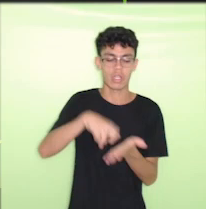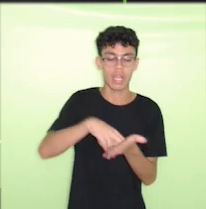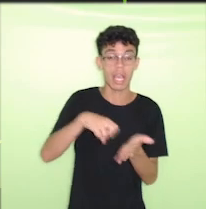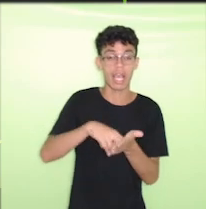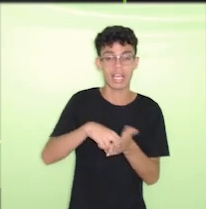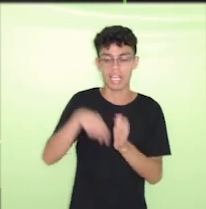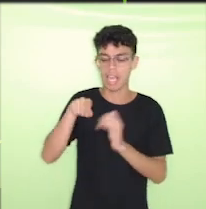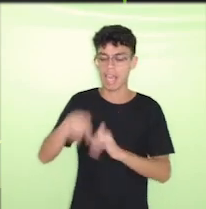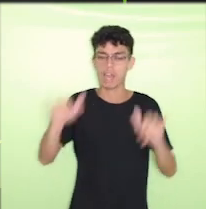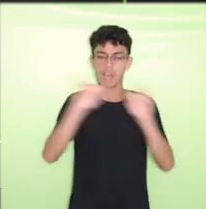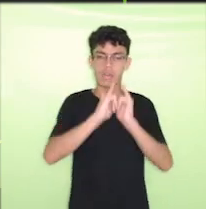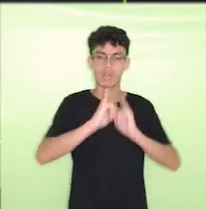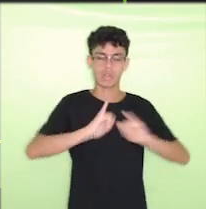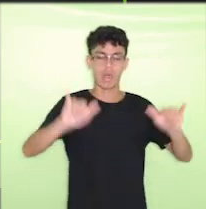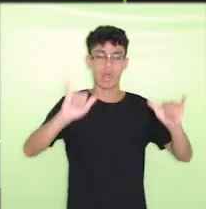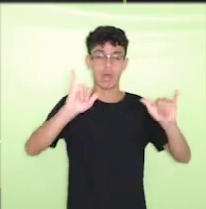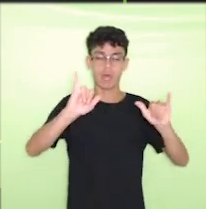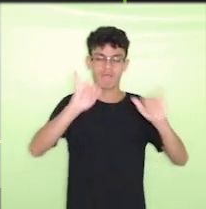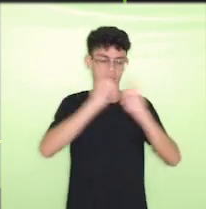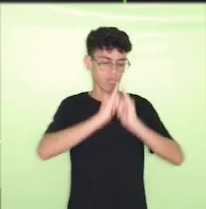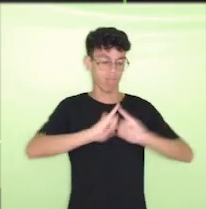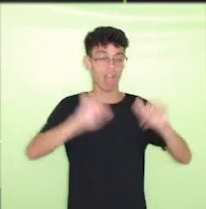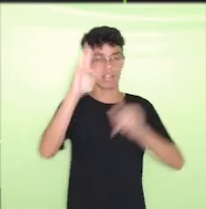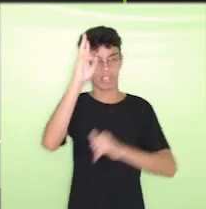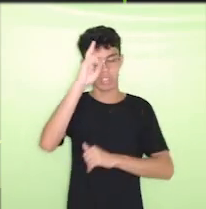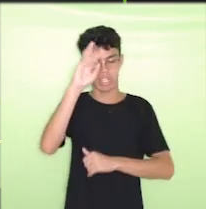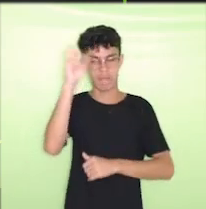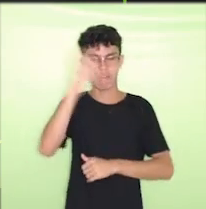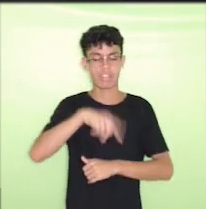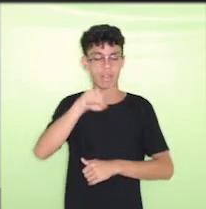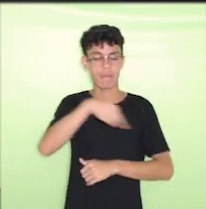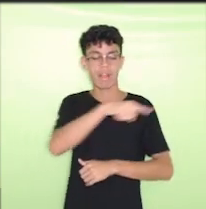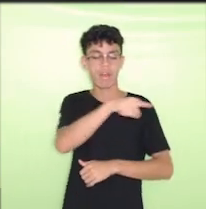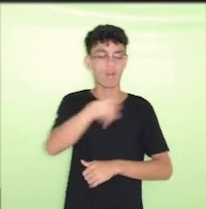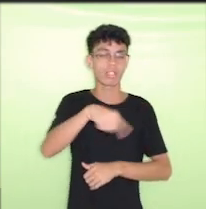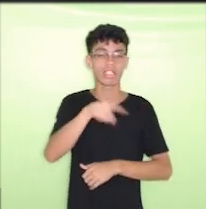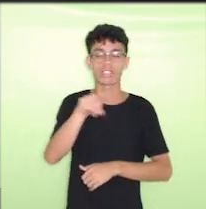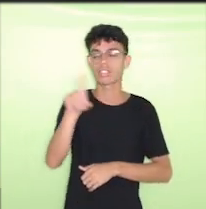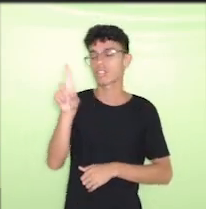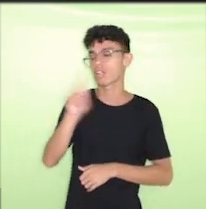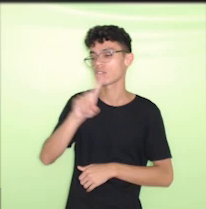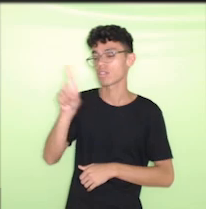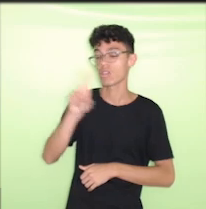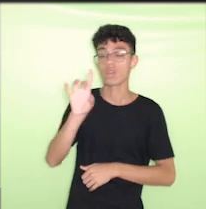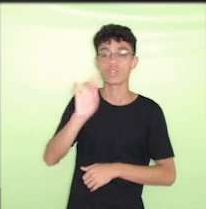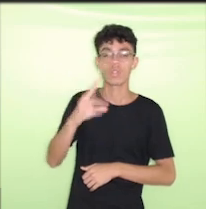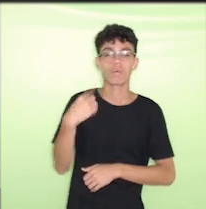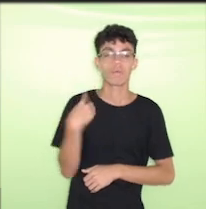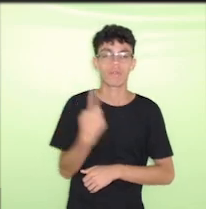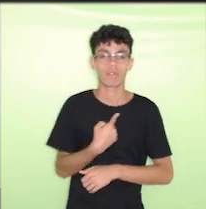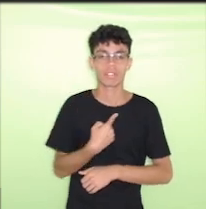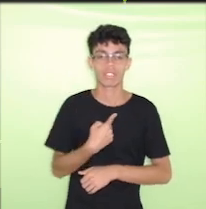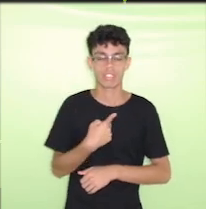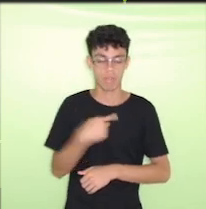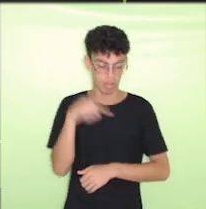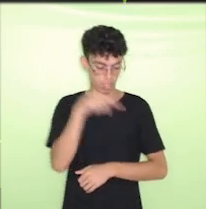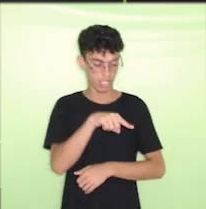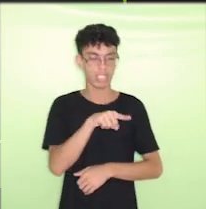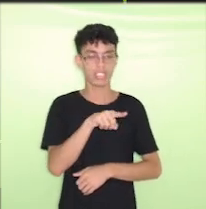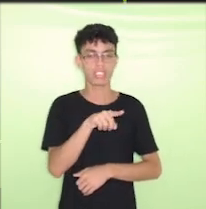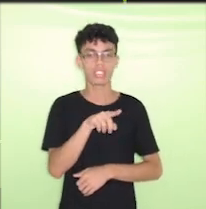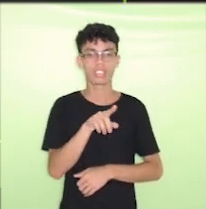ela contou coisas assim para as outras? Para as outras não, irmã, mas contou para nós. Para